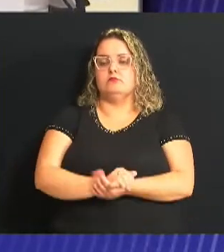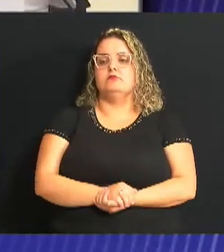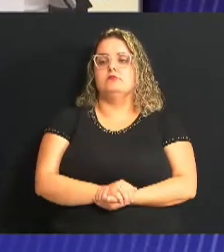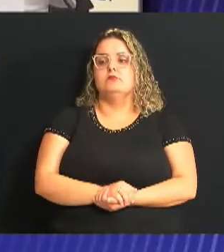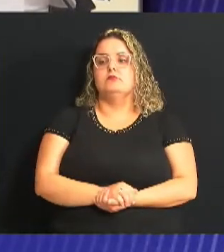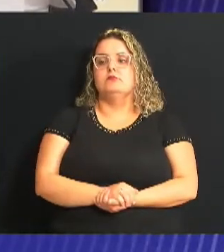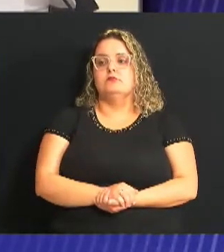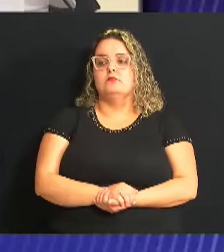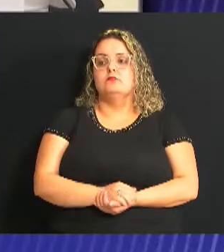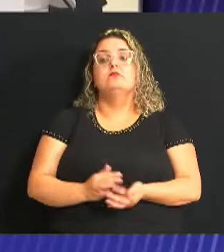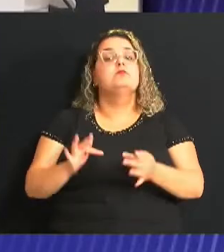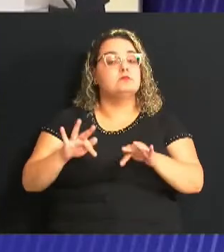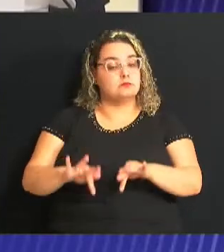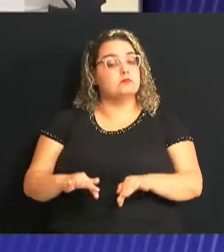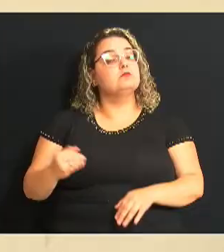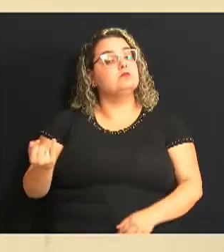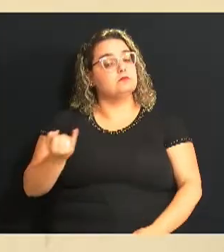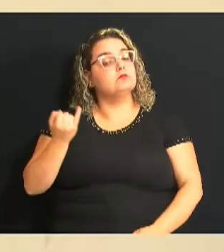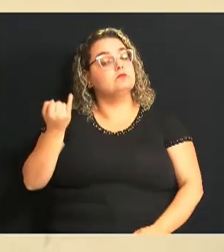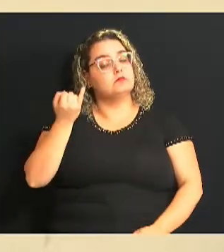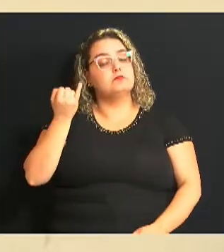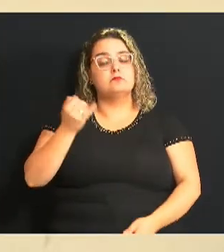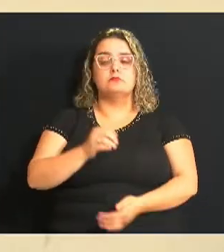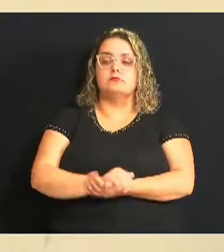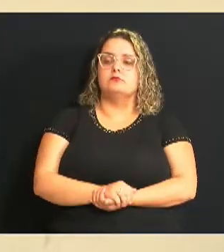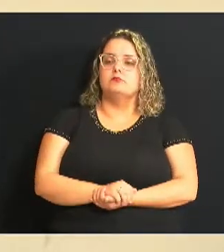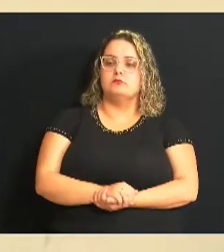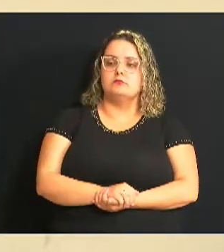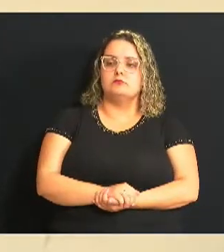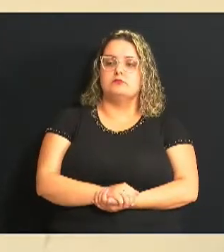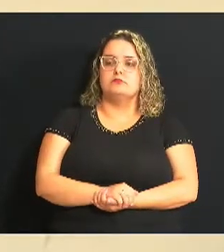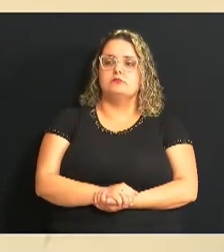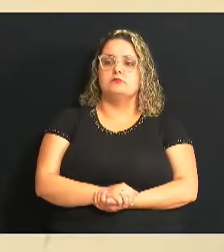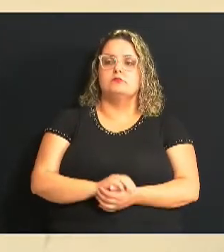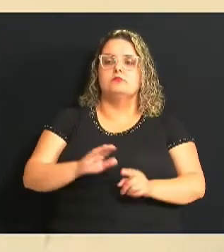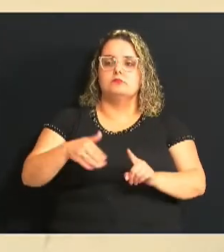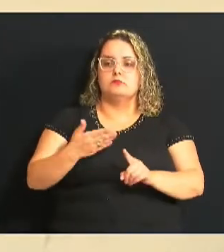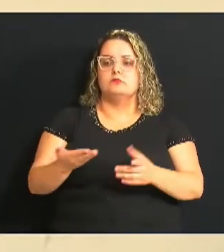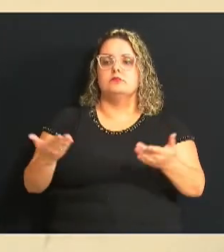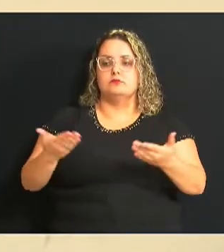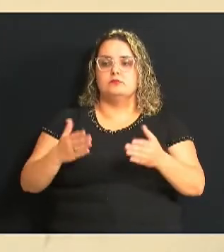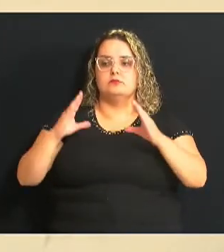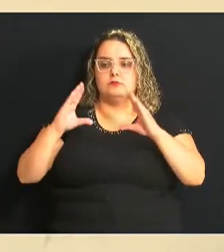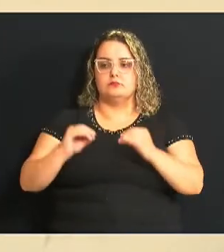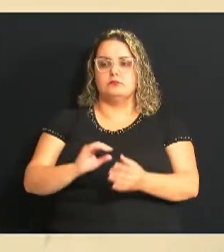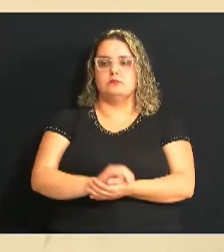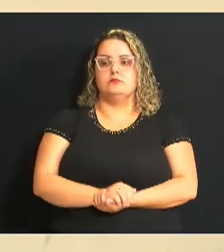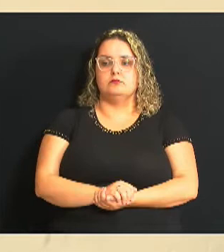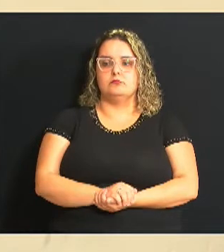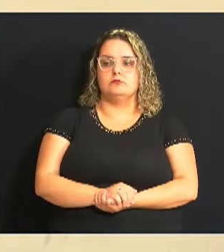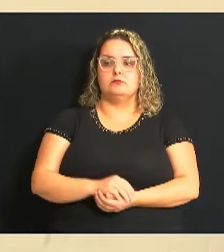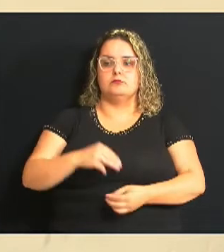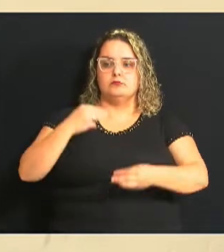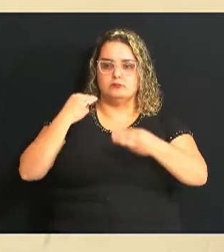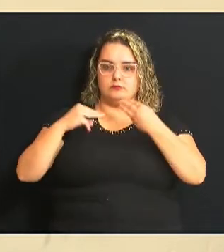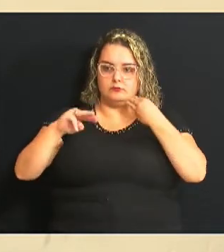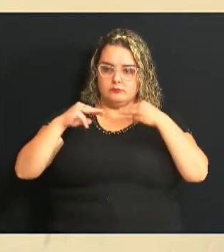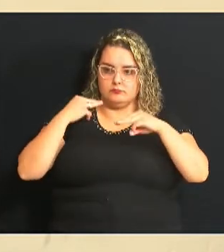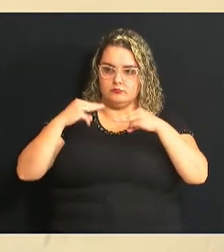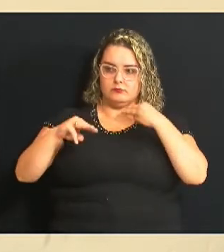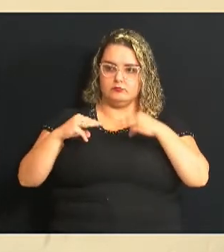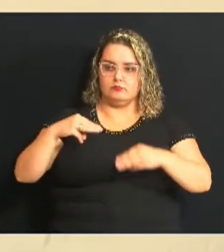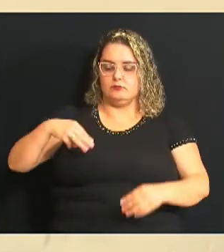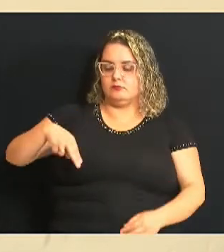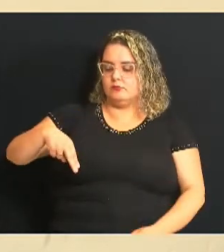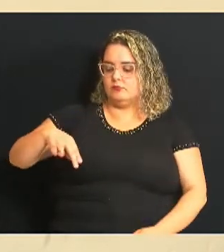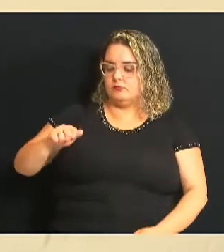menos relevante e importante, homenageamos nessa noite o músico Náber